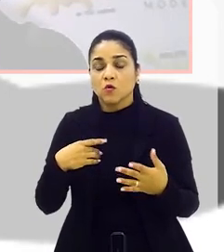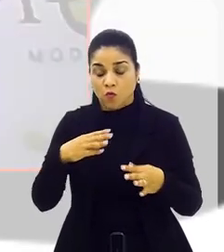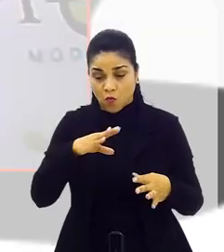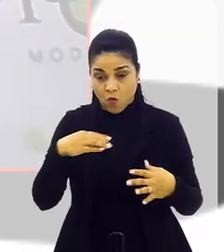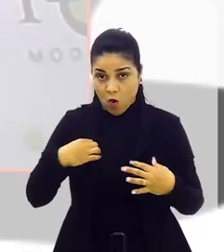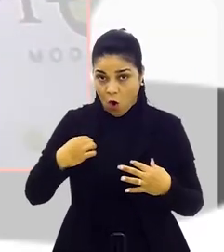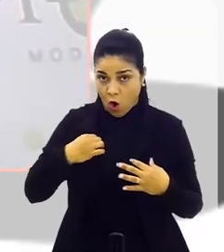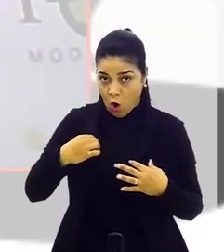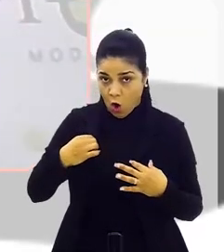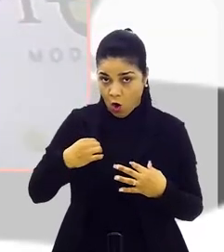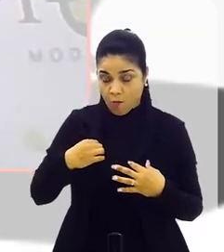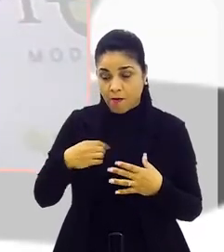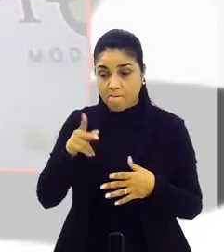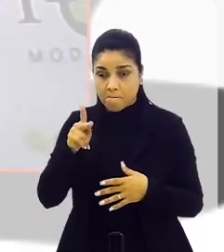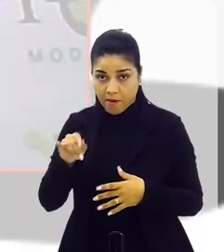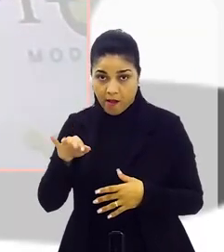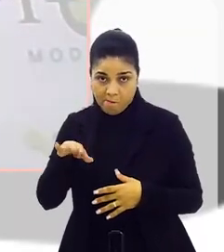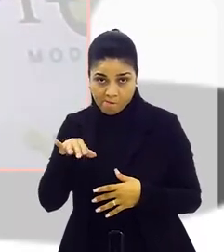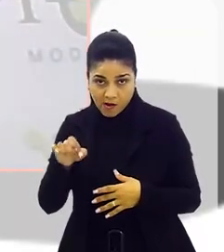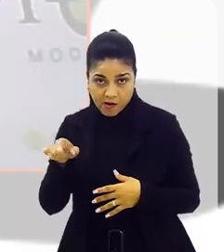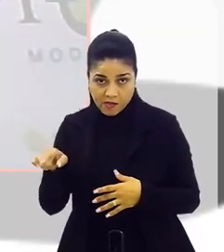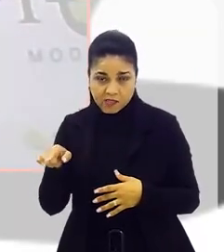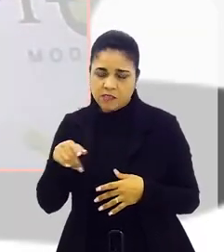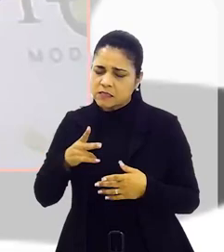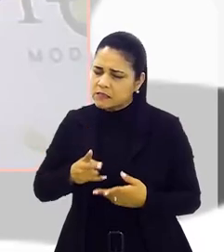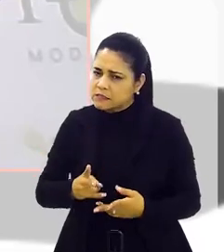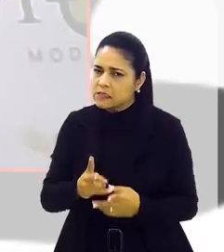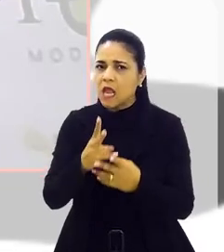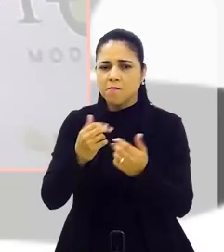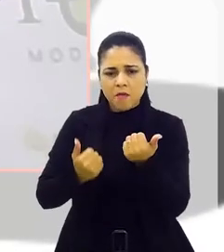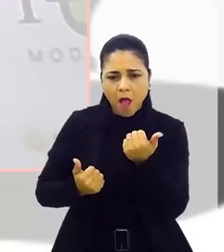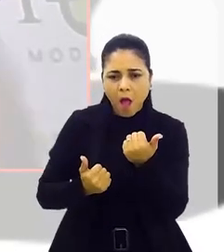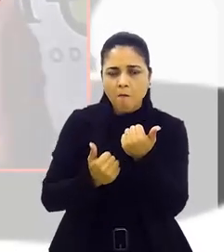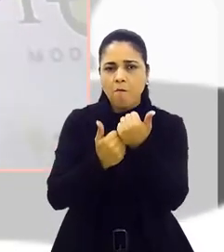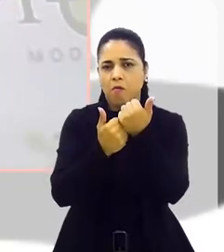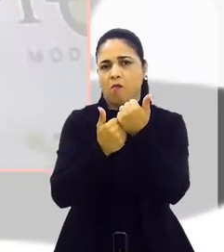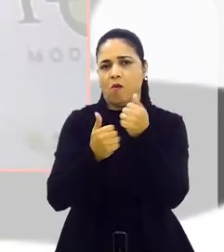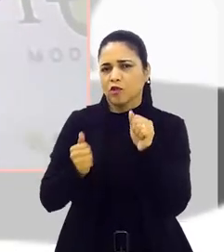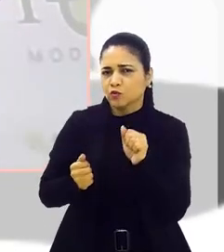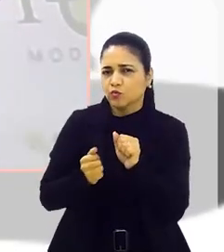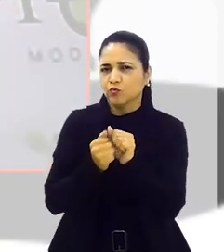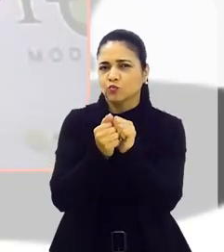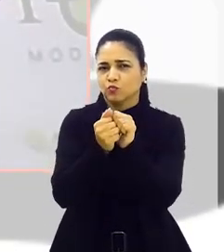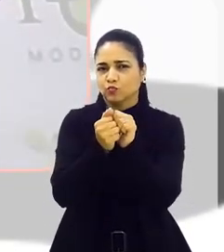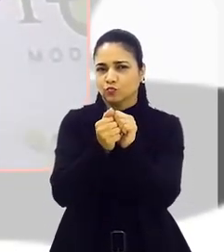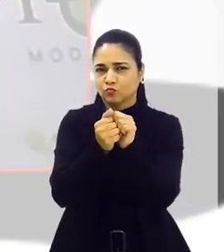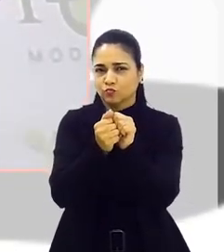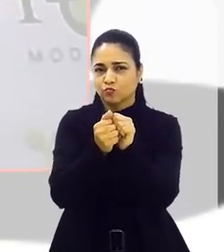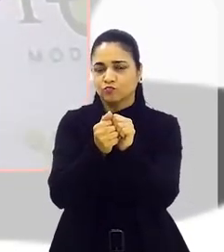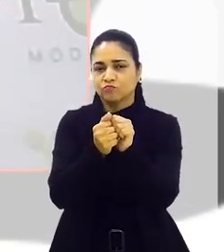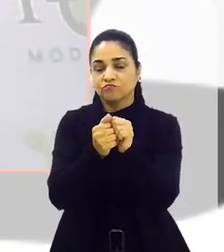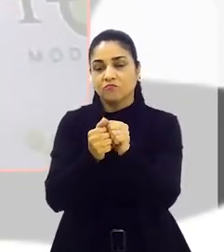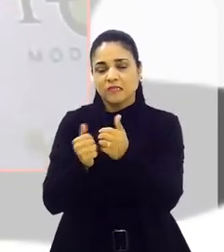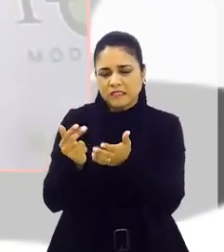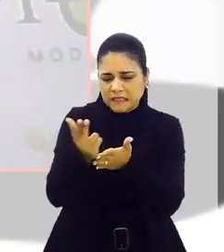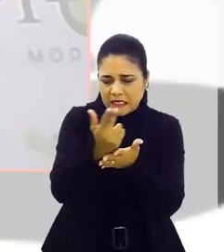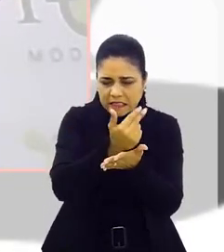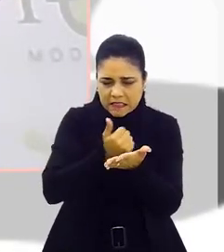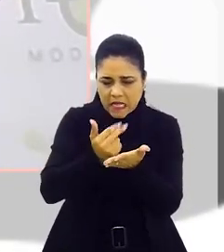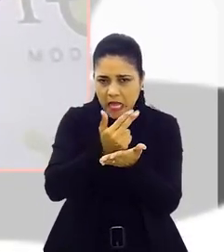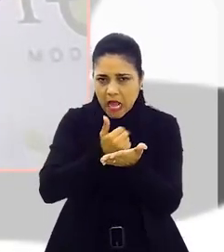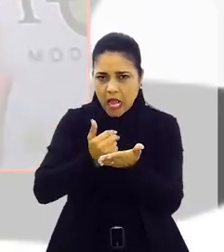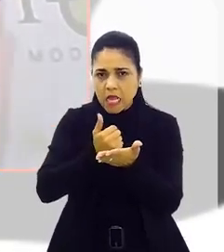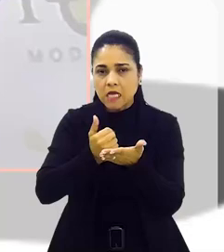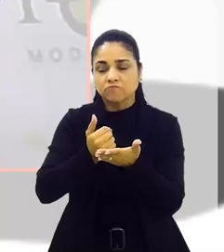assim, a coisa do figurino, os pais também, como sempre, estão sempre juntos com a gente. Então, a gente